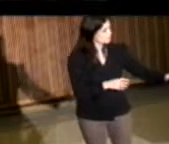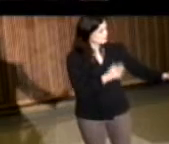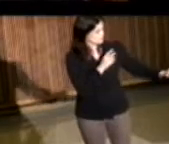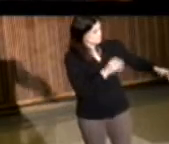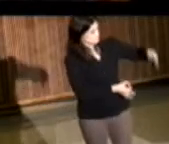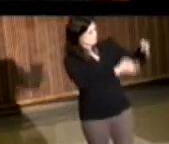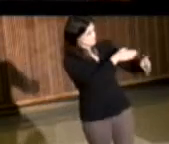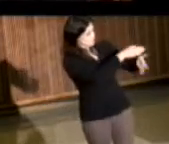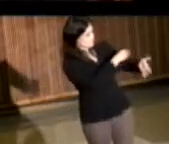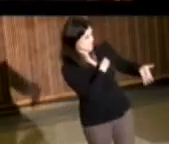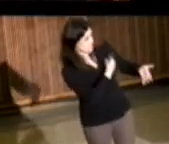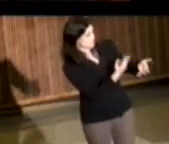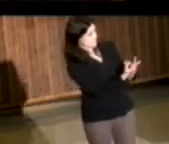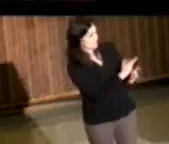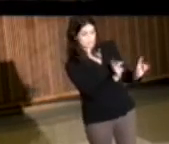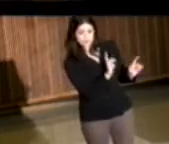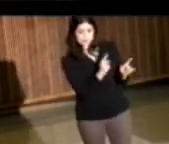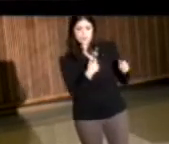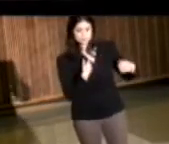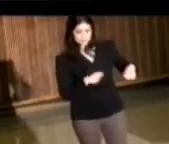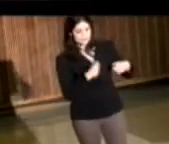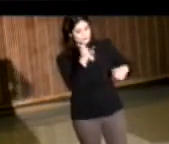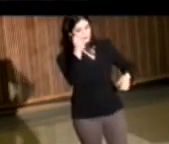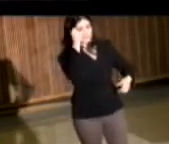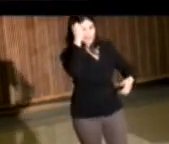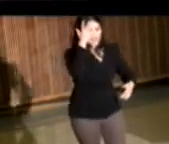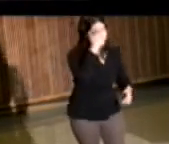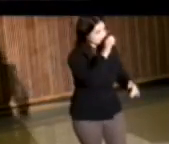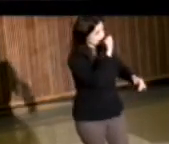olho para você, com graça.